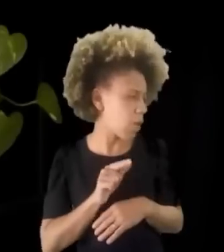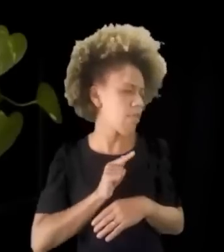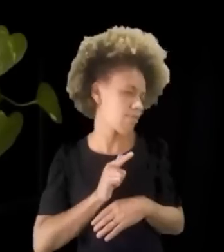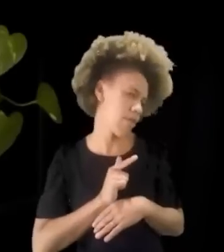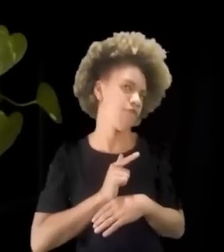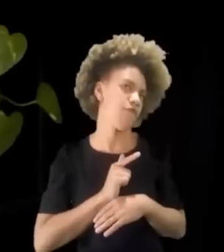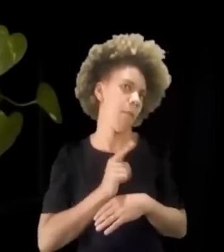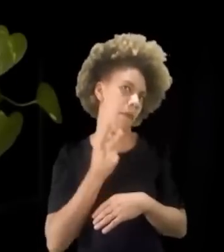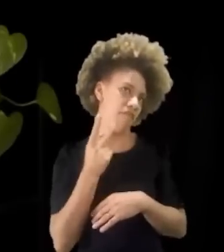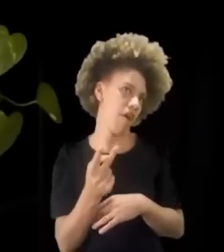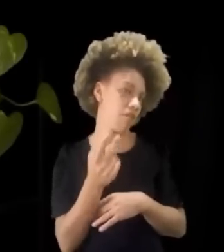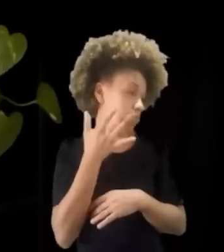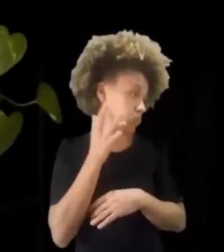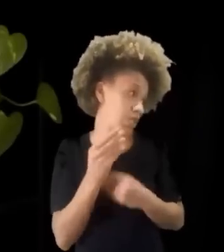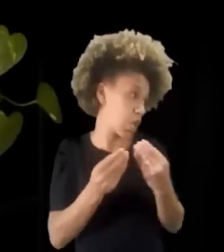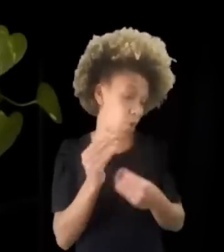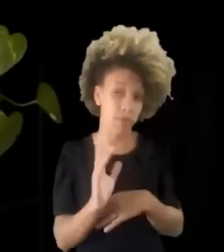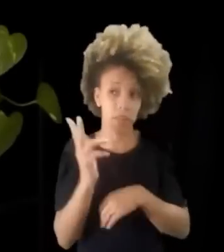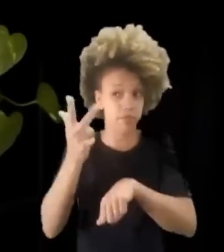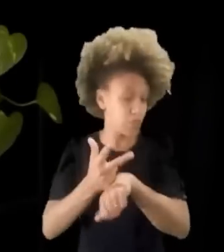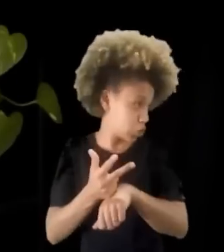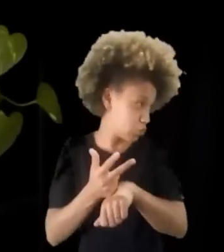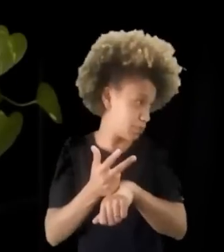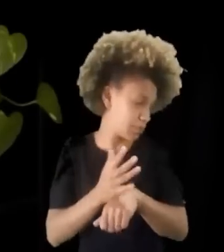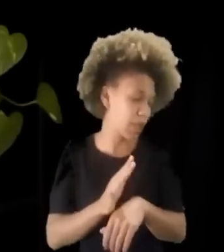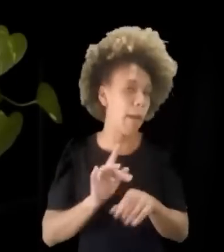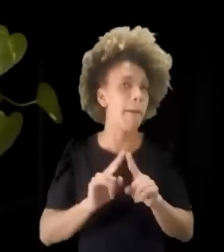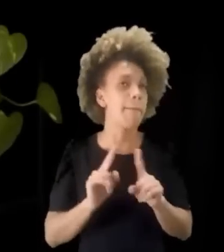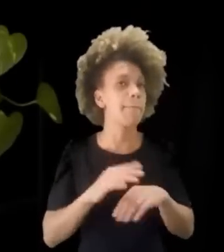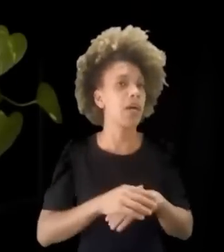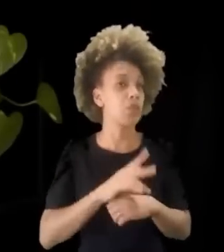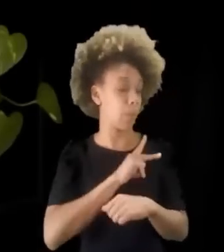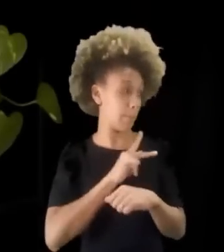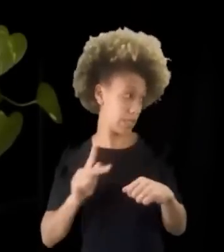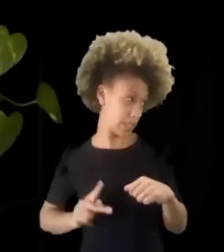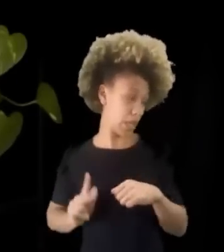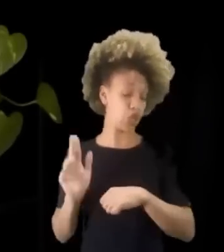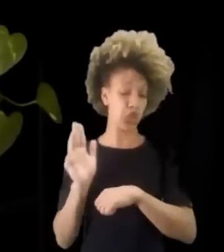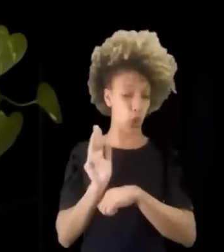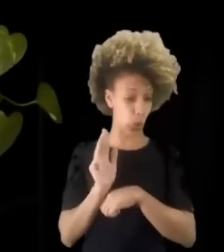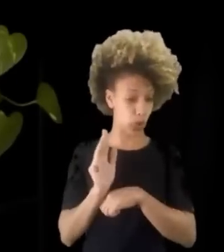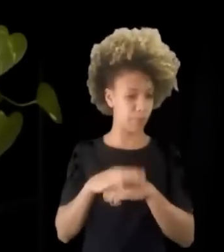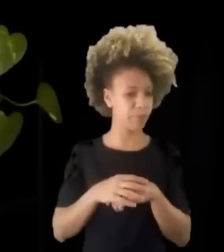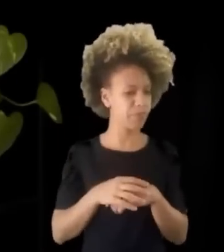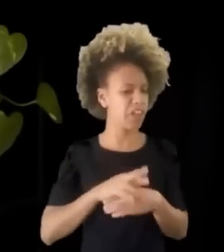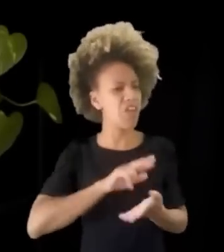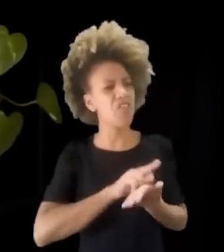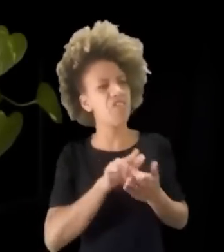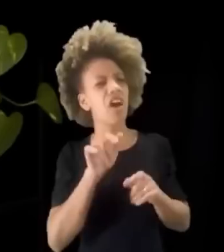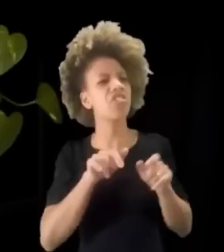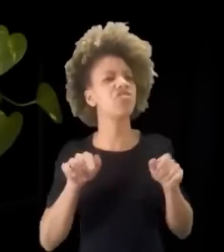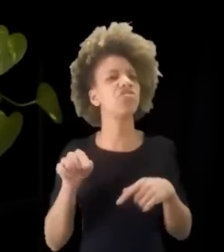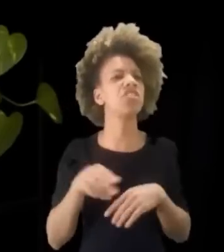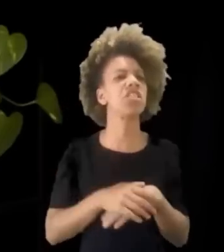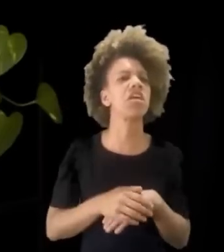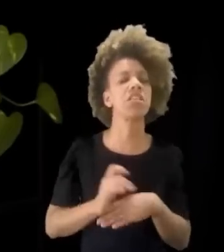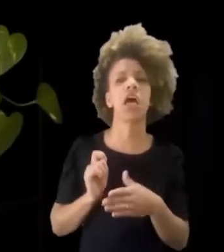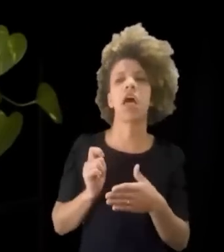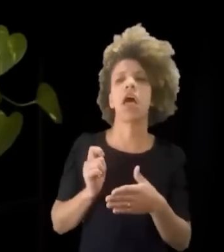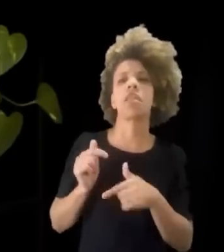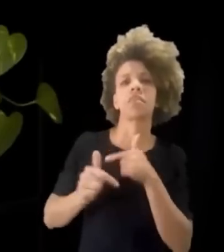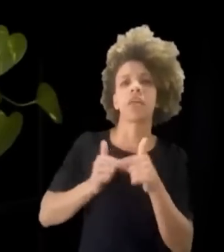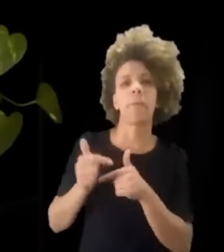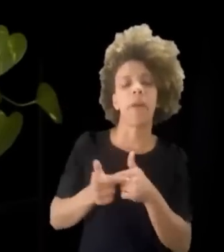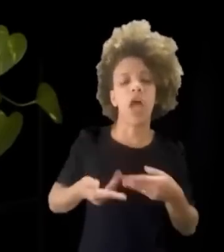declaração recente eu não sei como tá indo nesse vídeo no ar mas foi do presidente Lula falando que há muito de vocês trabalham muitos caras